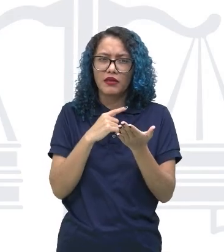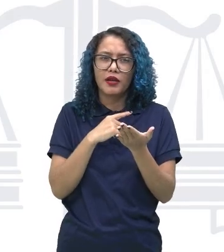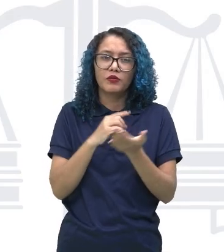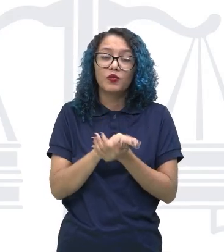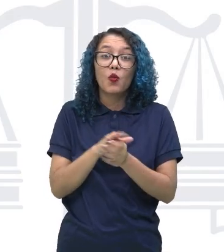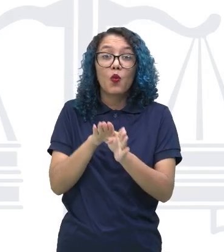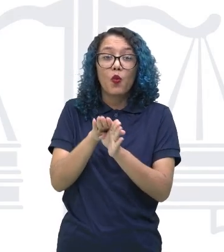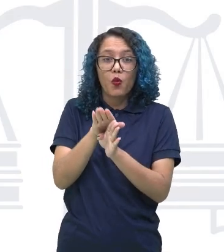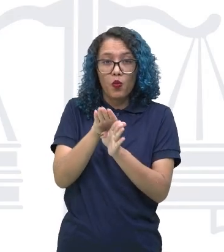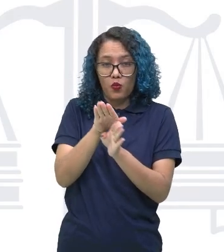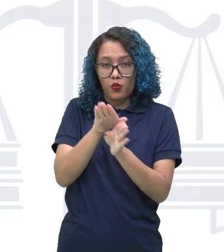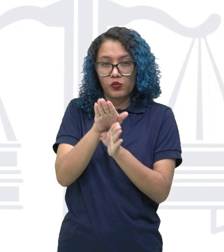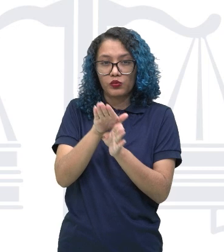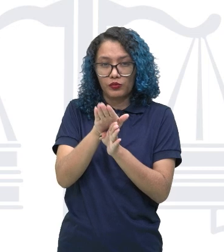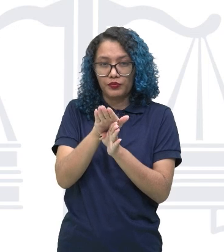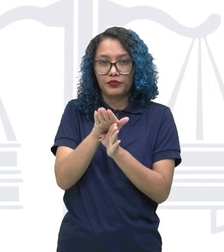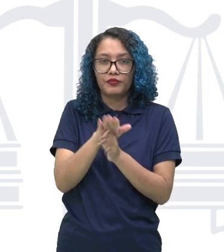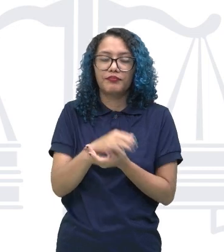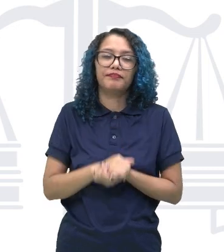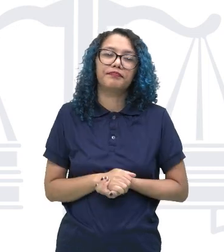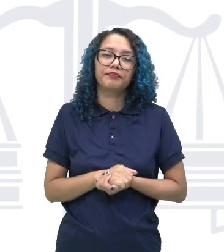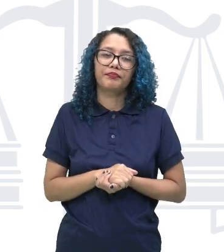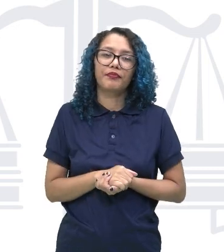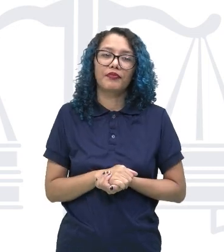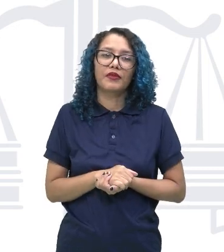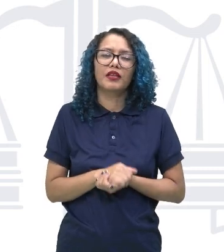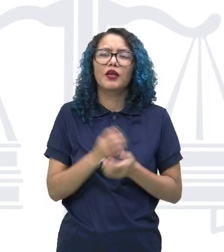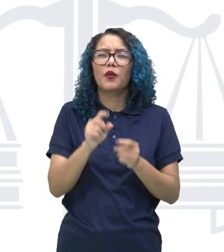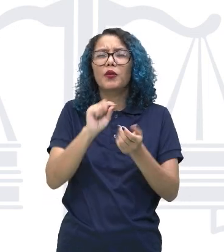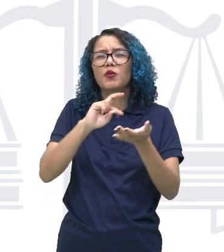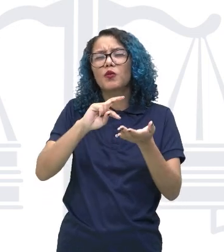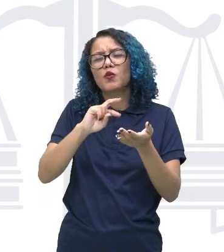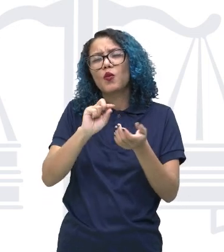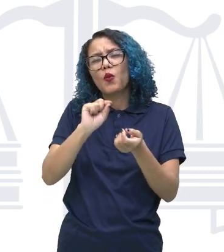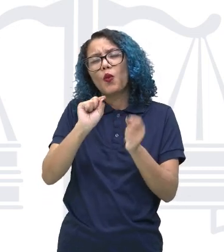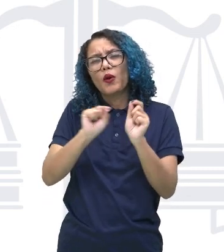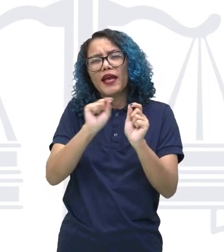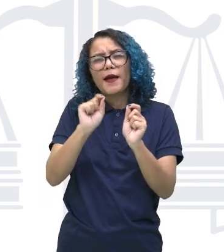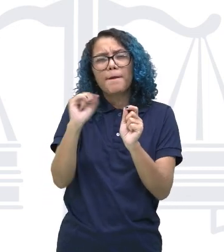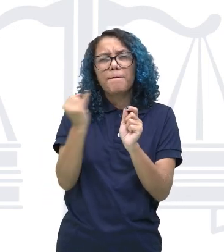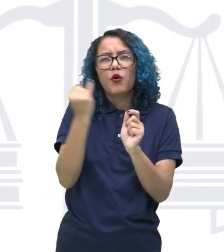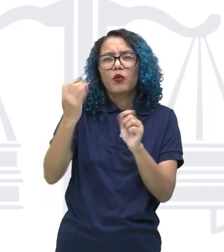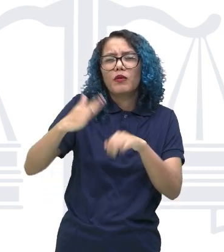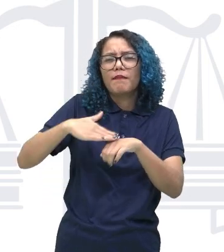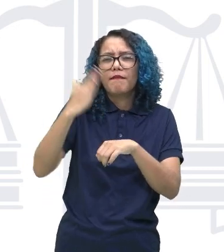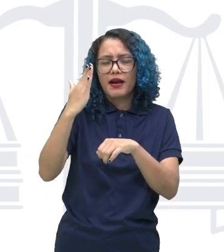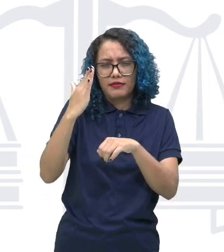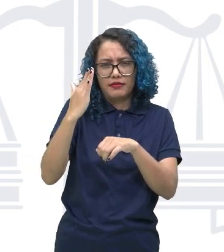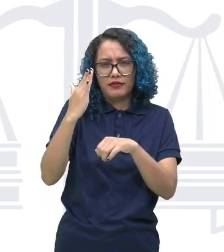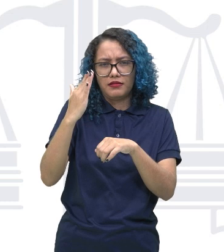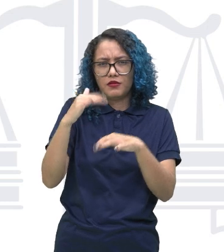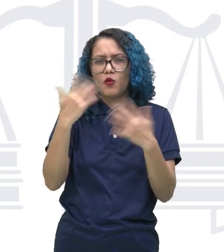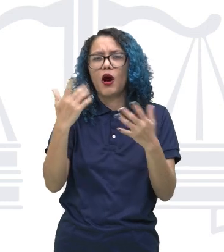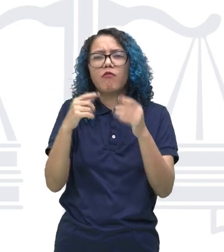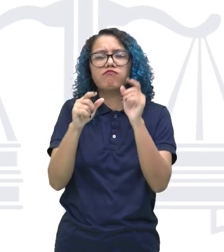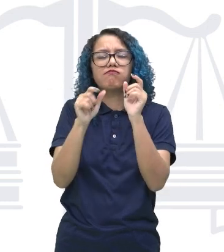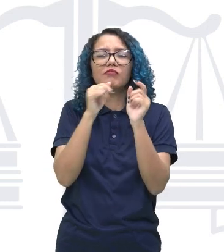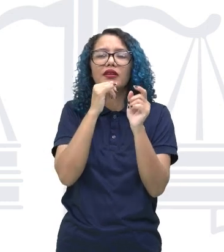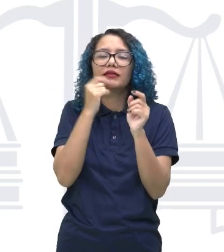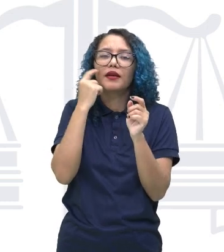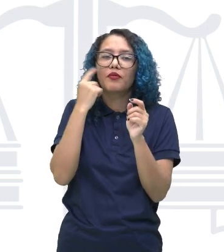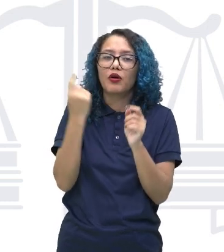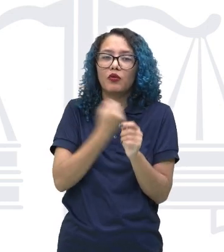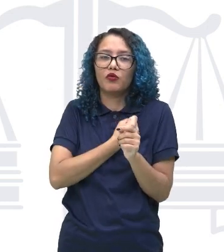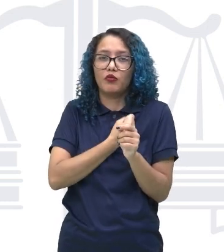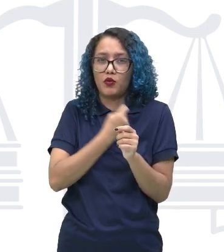daquilo que consideramos ser importante por nível, né? Então, vocês estão vendo aí que tem de 1 a